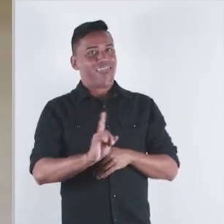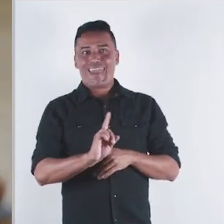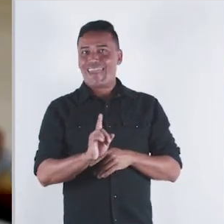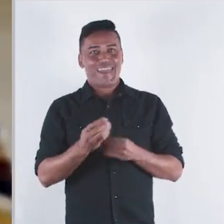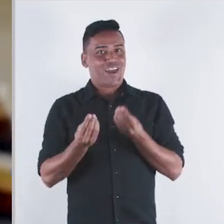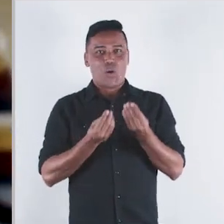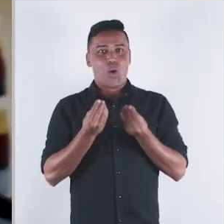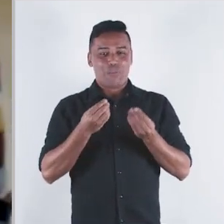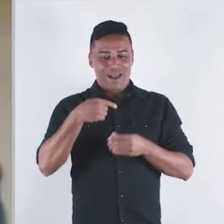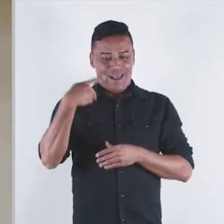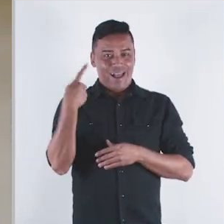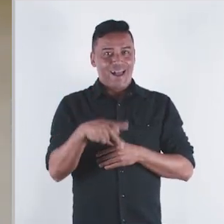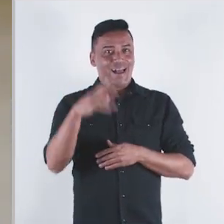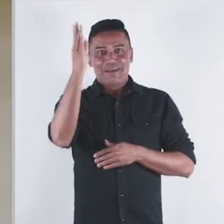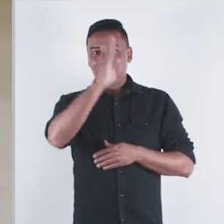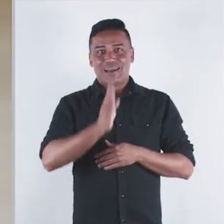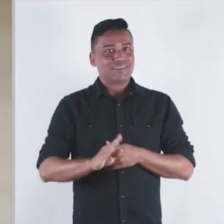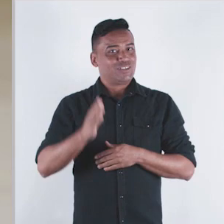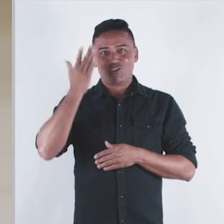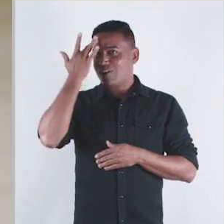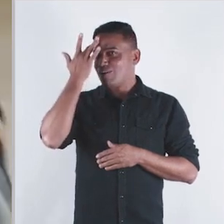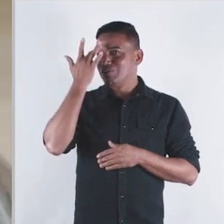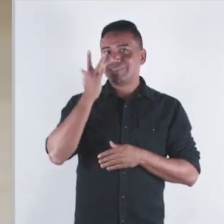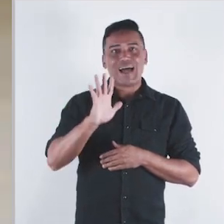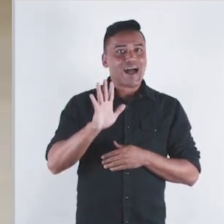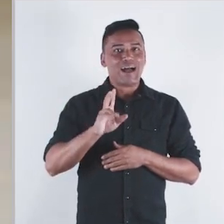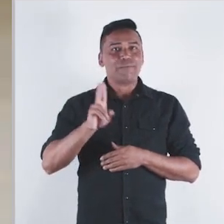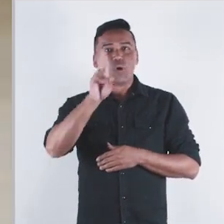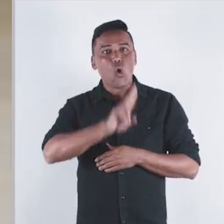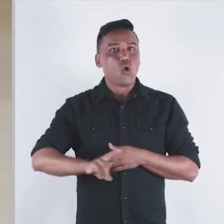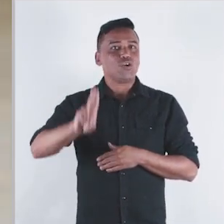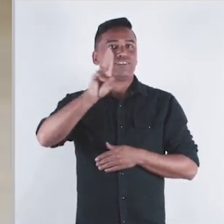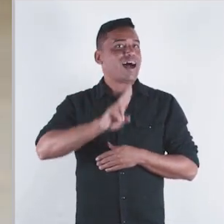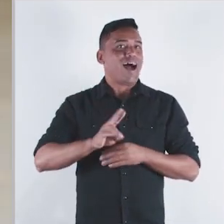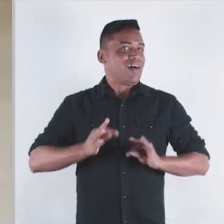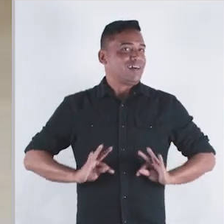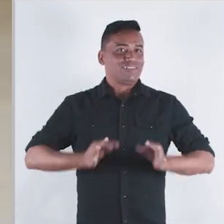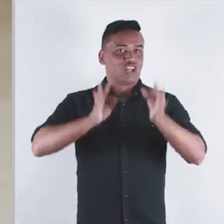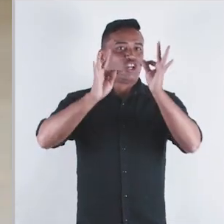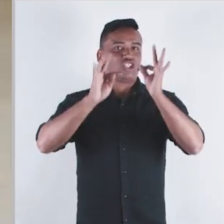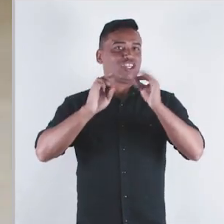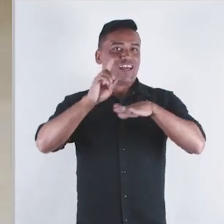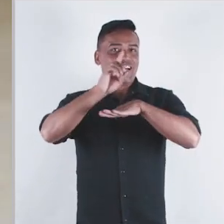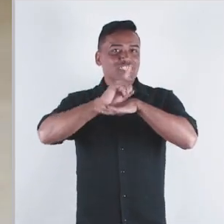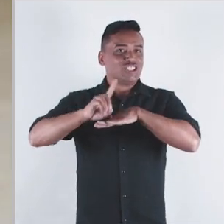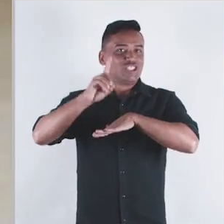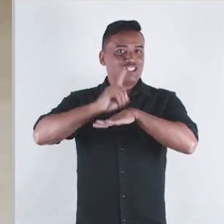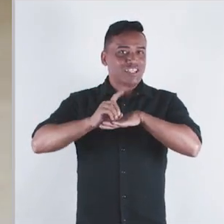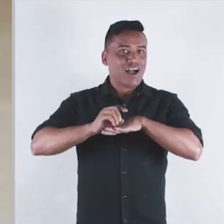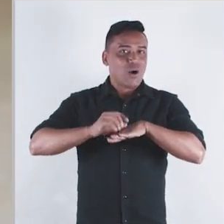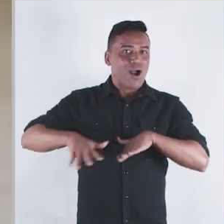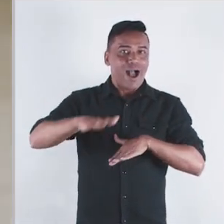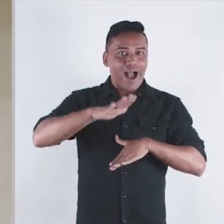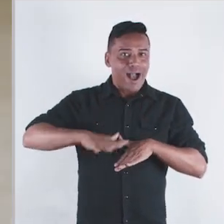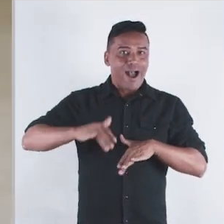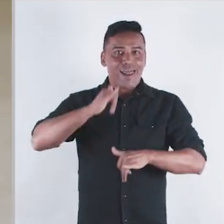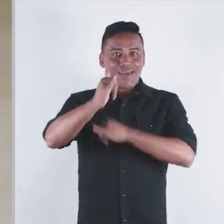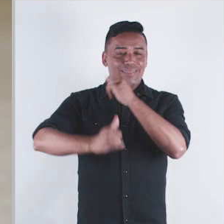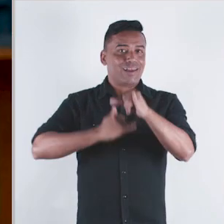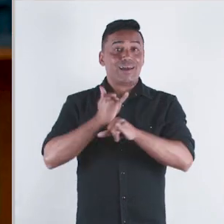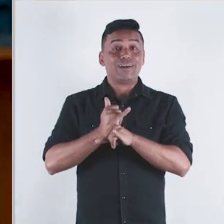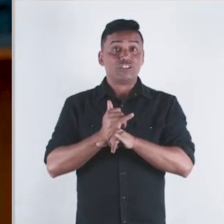no Brasil a gente encontre alguém que saiba programar, né? Nós não temos, por exemplo, uma disciplina